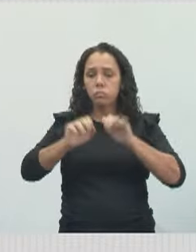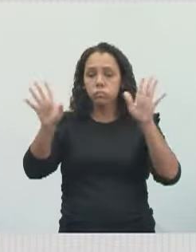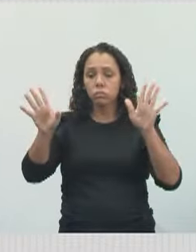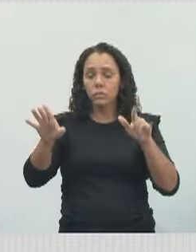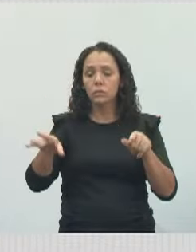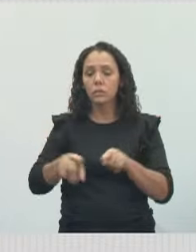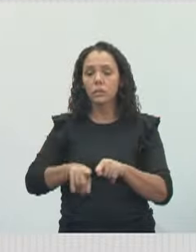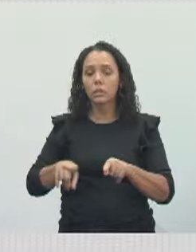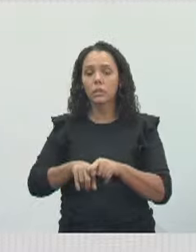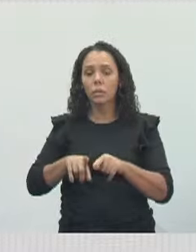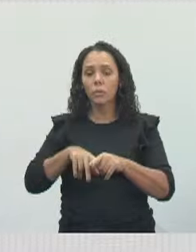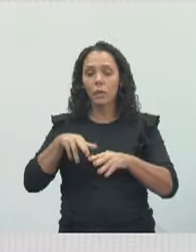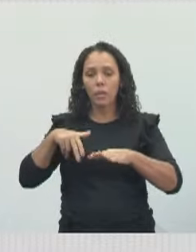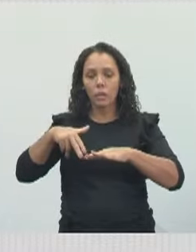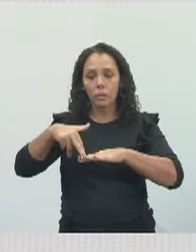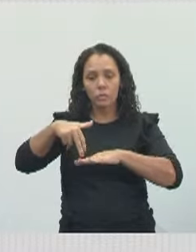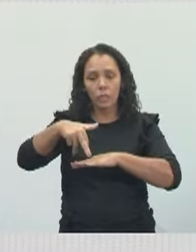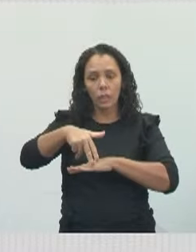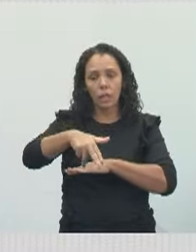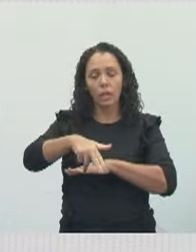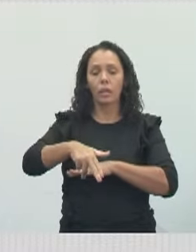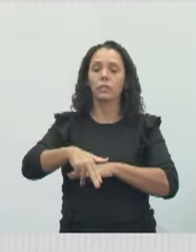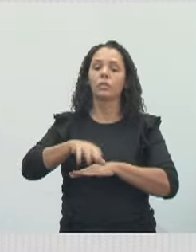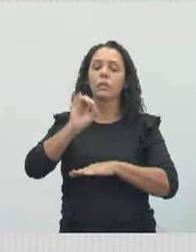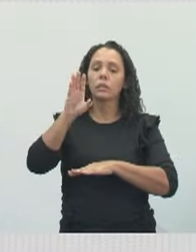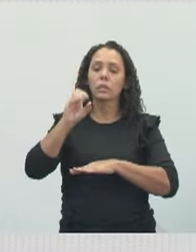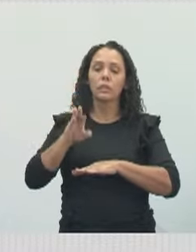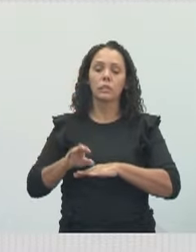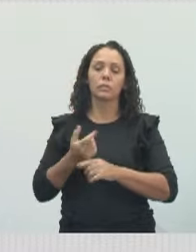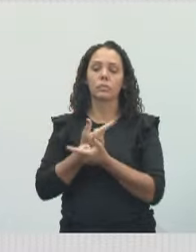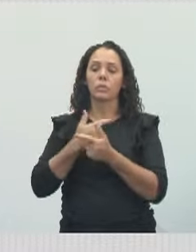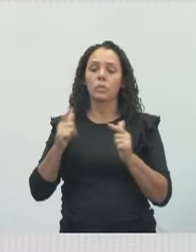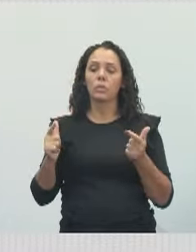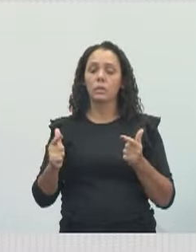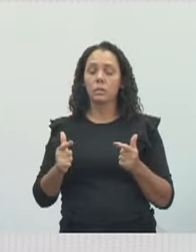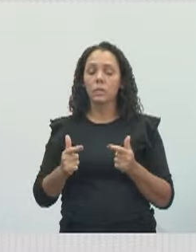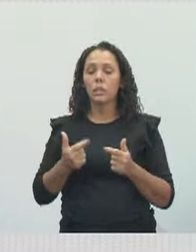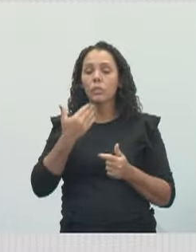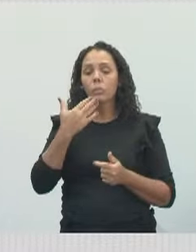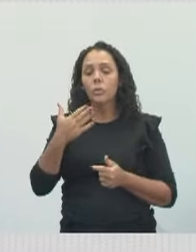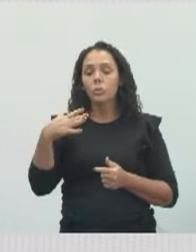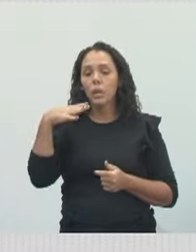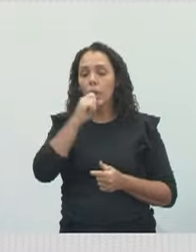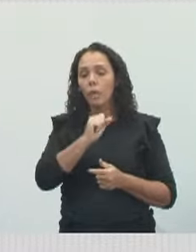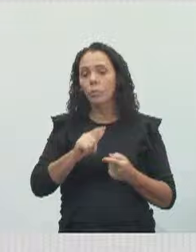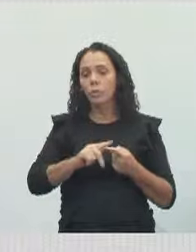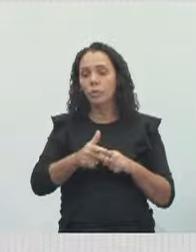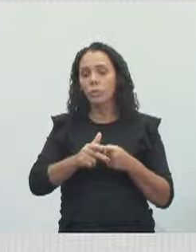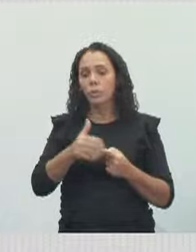Vários motoristas reclamando para a gente. Vamos ver se vem arrumar o mais rápido possível aqui para melhorar para vocês.